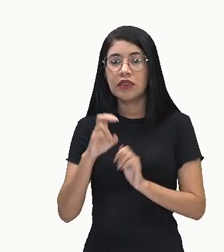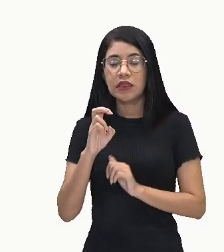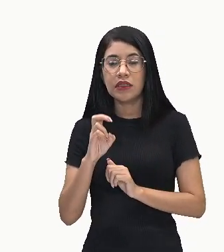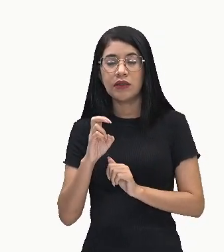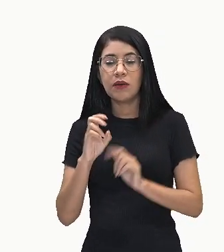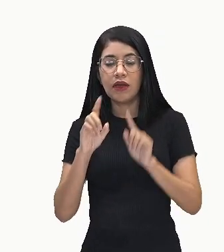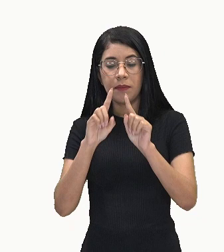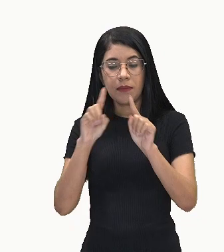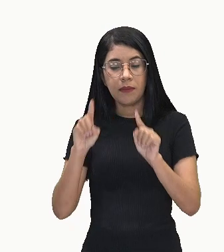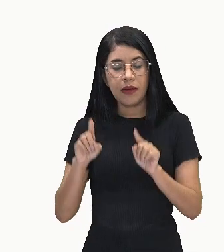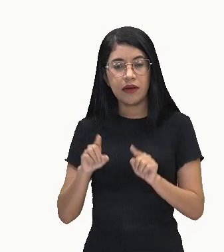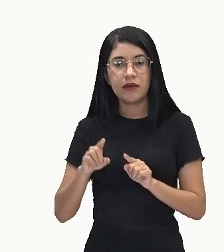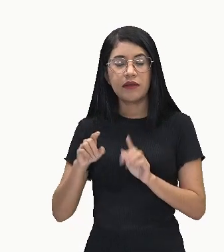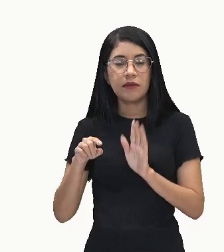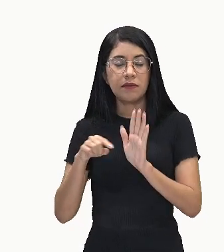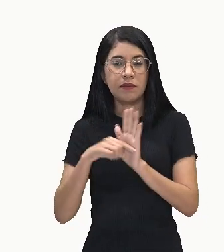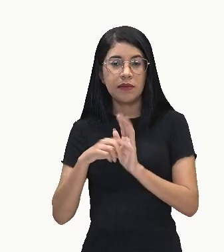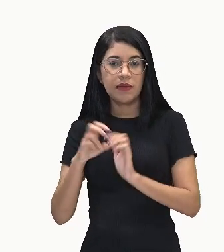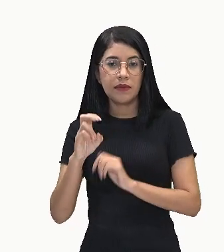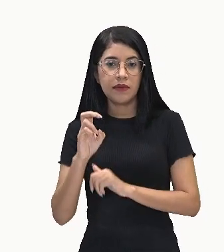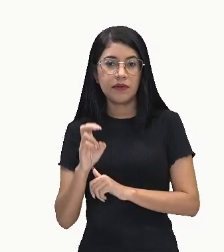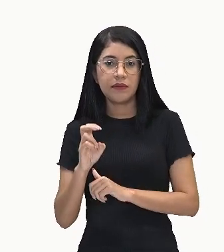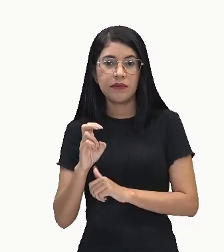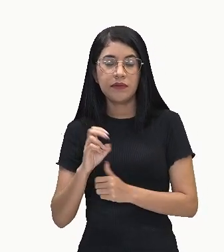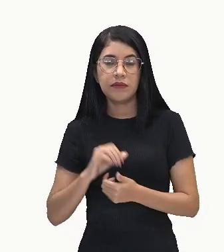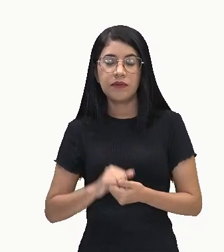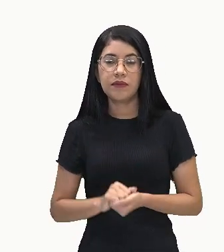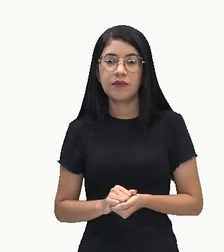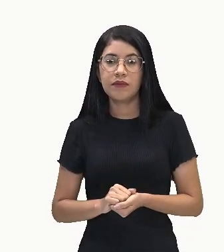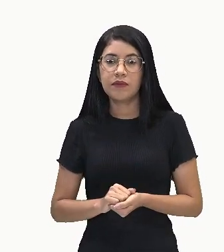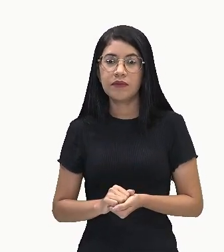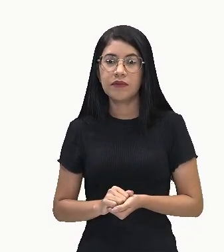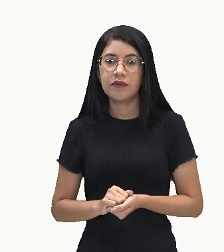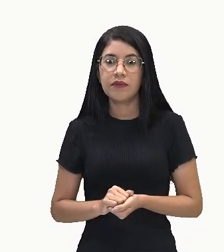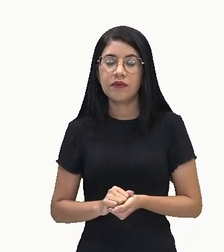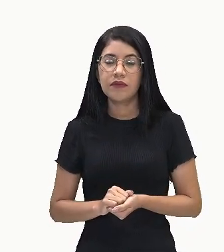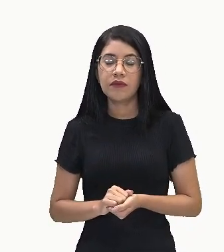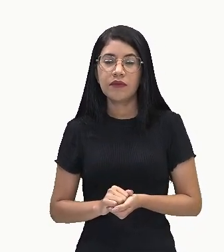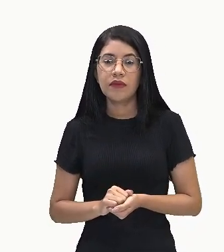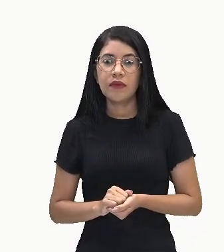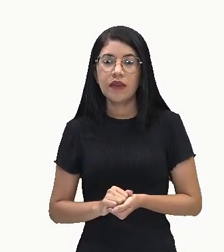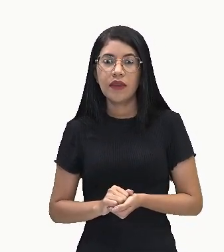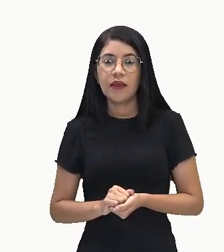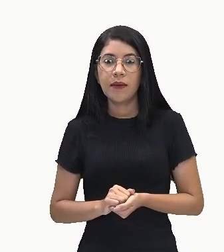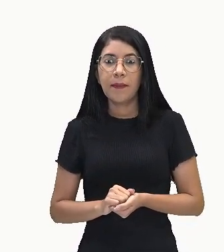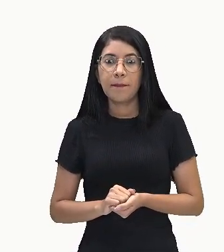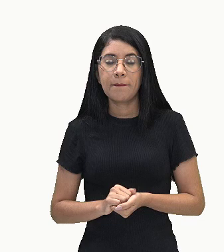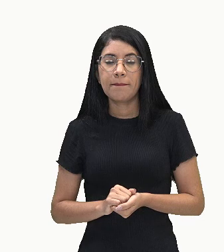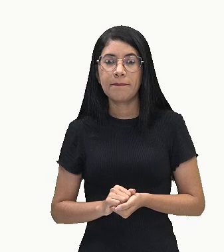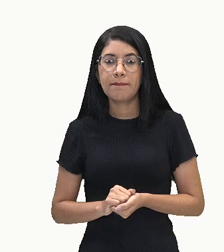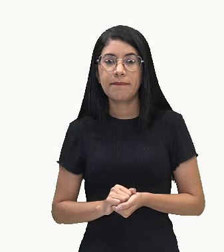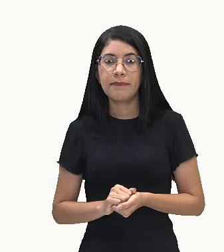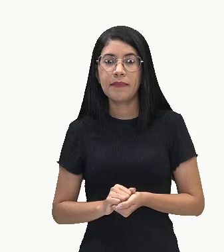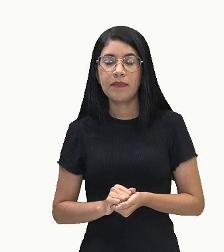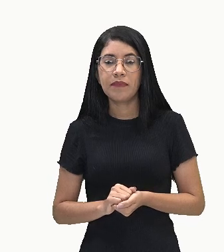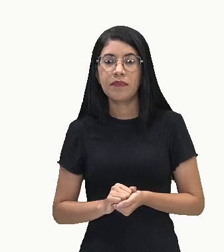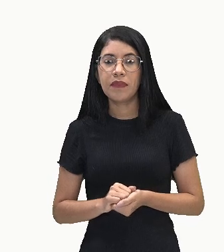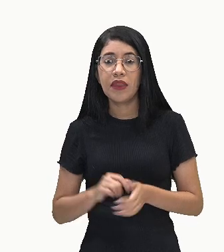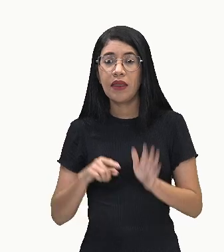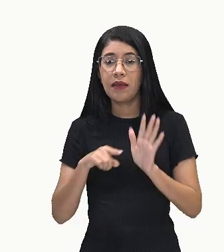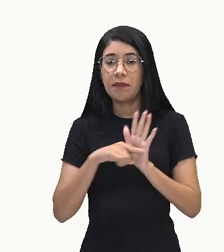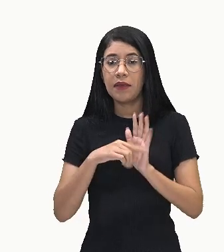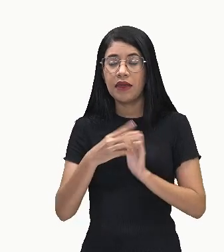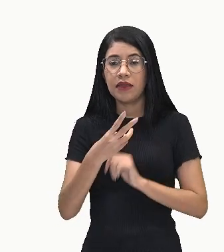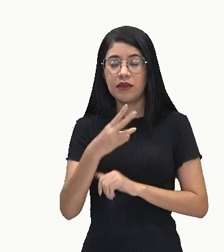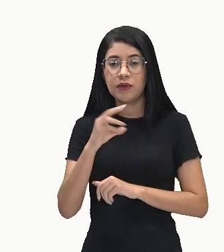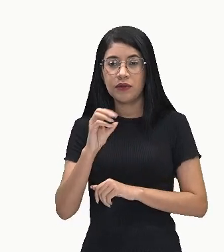outro parênteses, né? Coloco aqui o 5, correto? E o resto da expressão é quem?